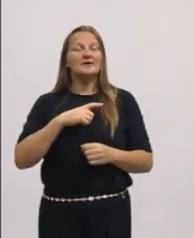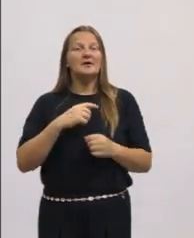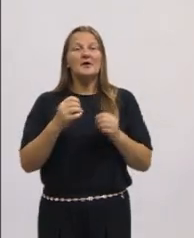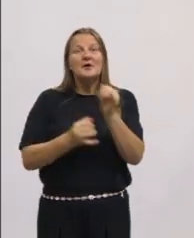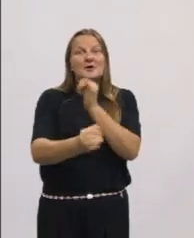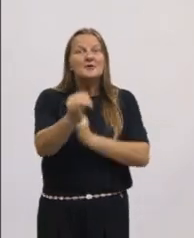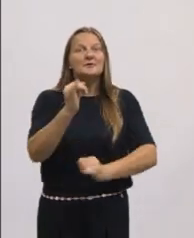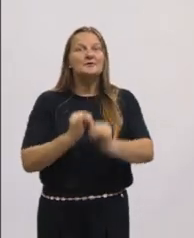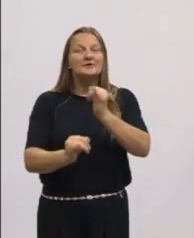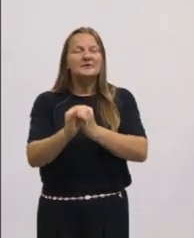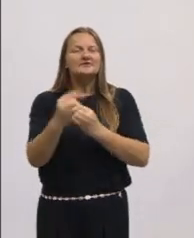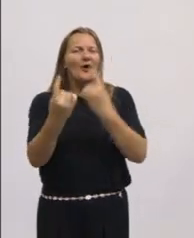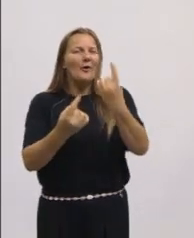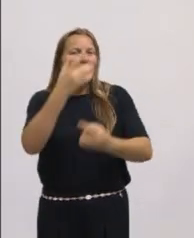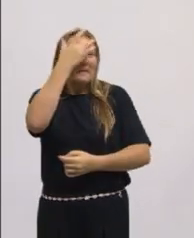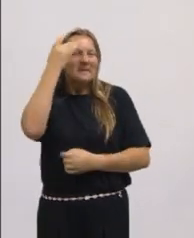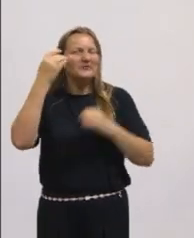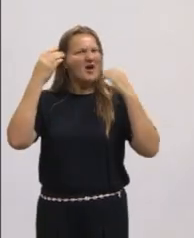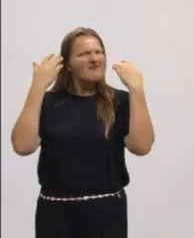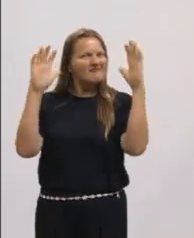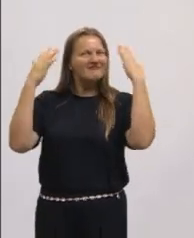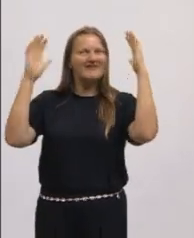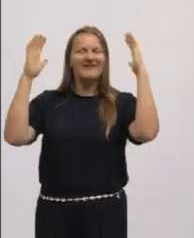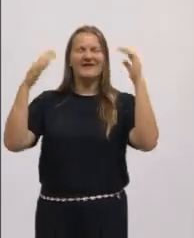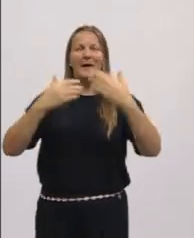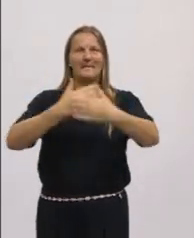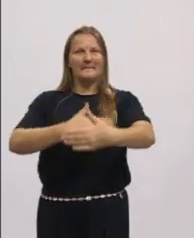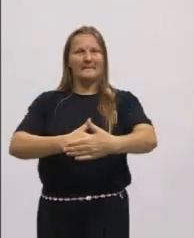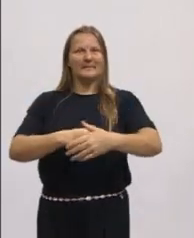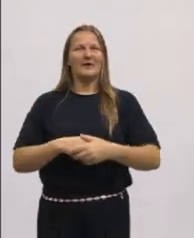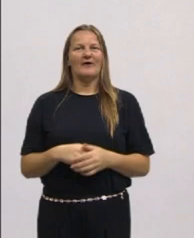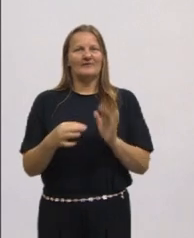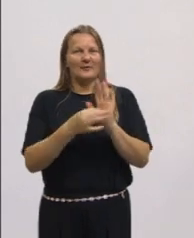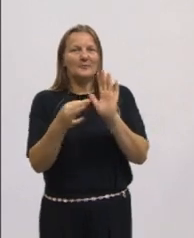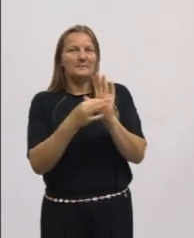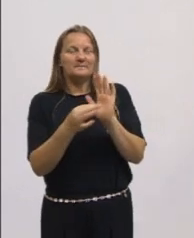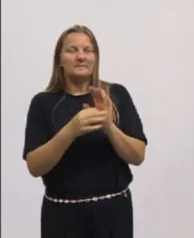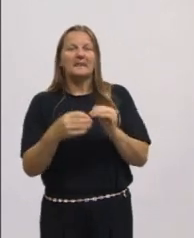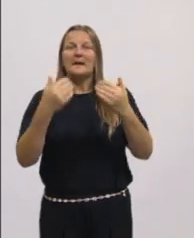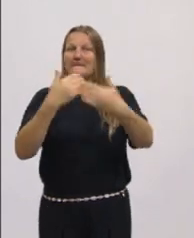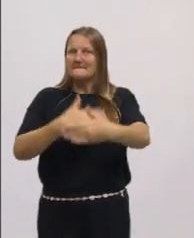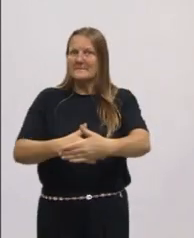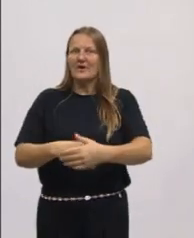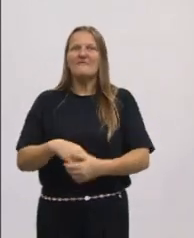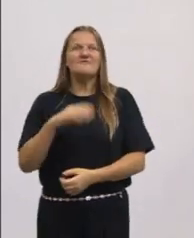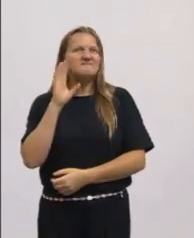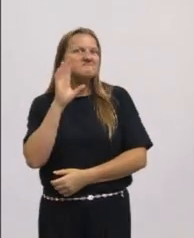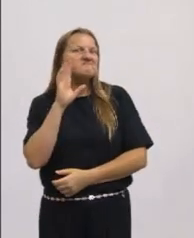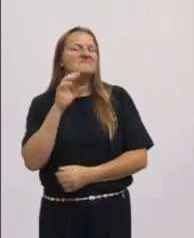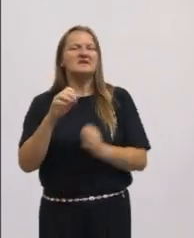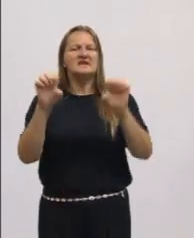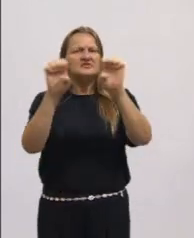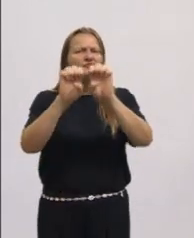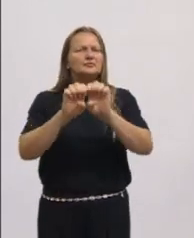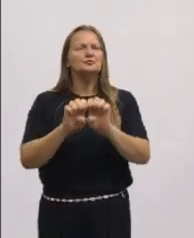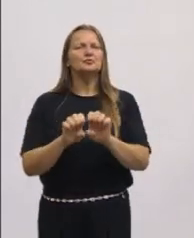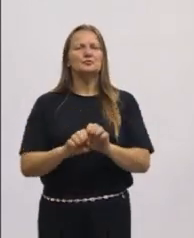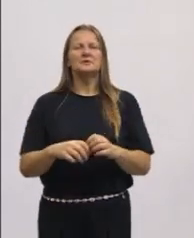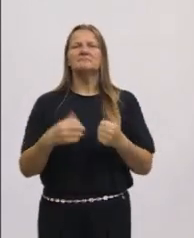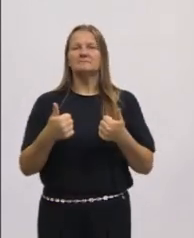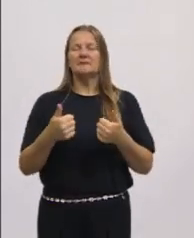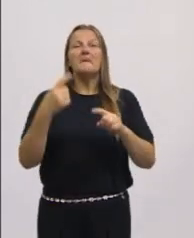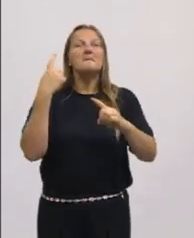algumas pessoas elogiaram muito a prova né Essa é a minha opinião também acho que foi uma prova muito bem estruturada a gente vai falar